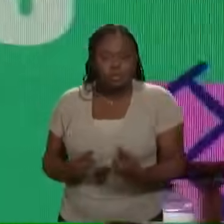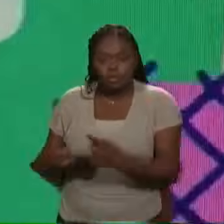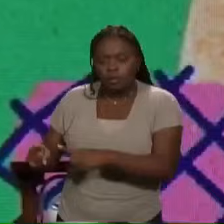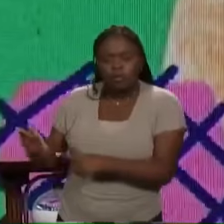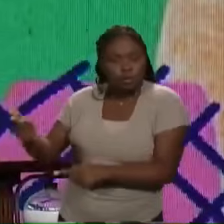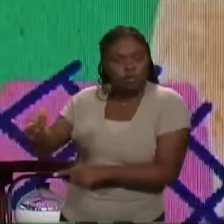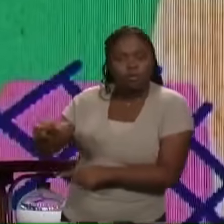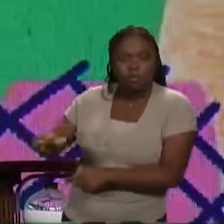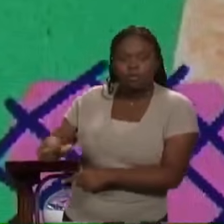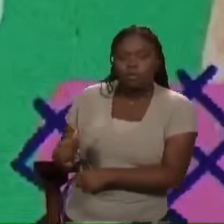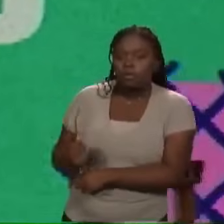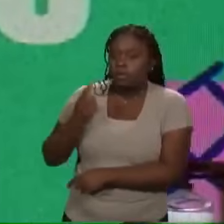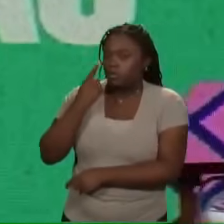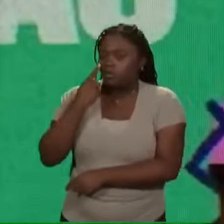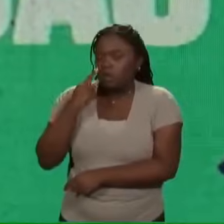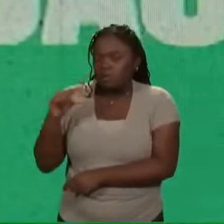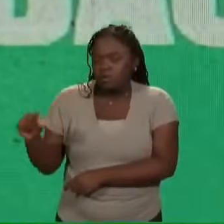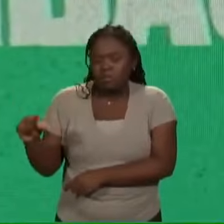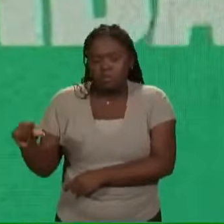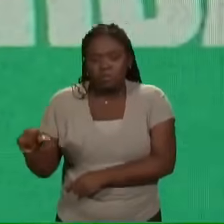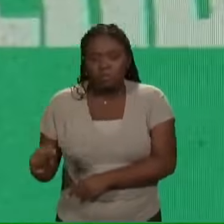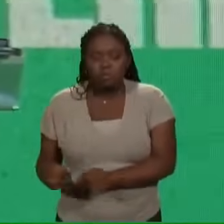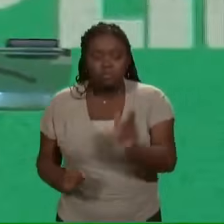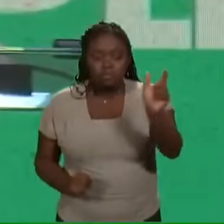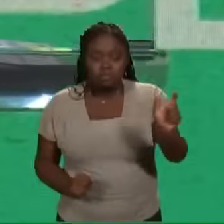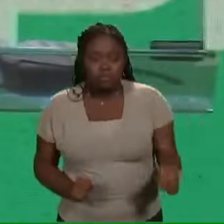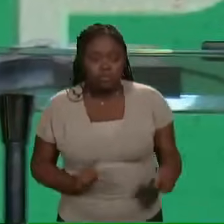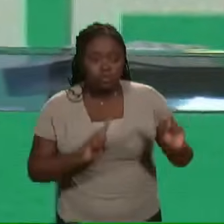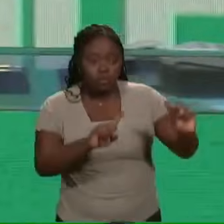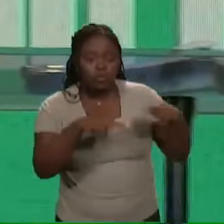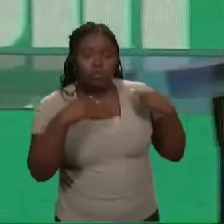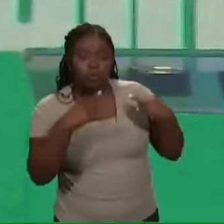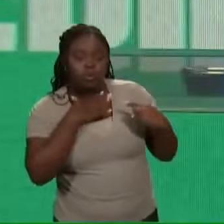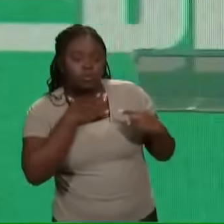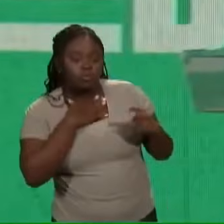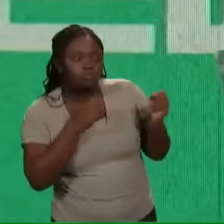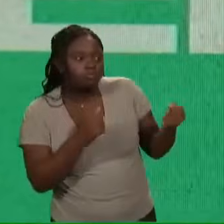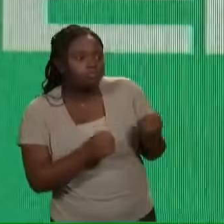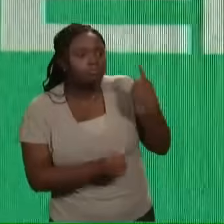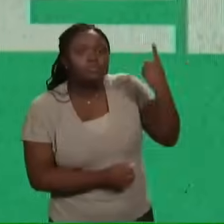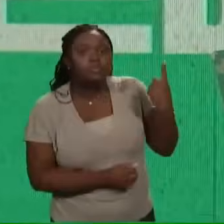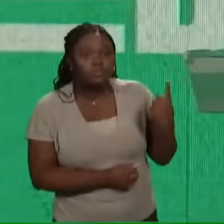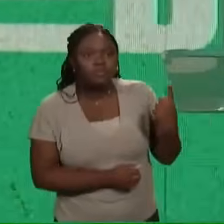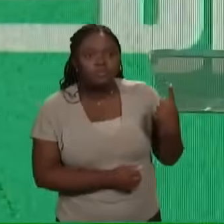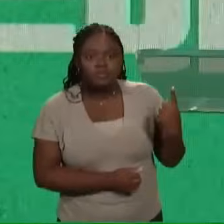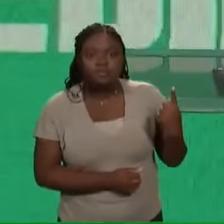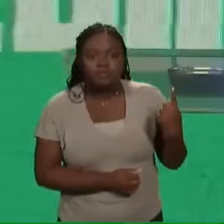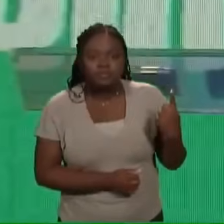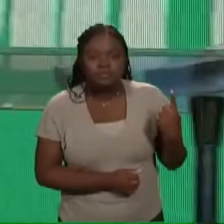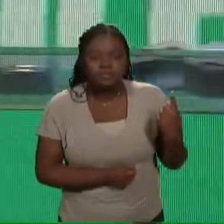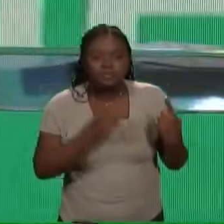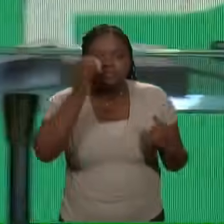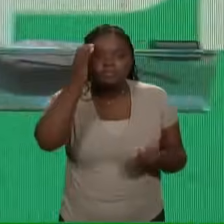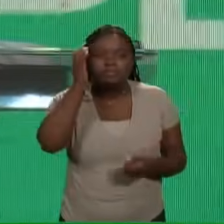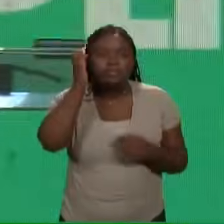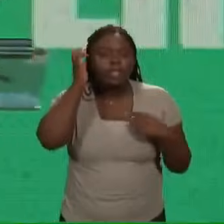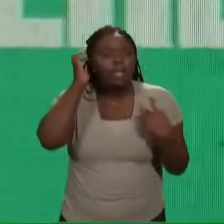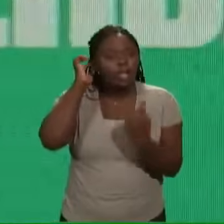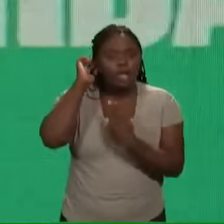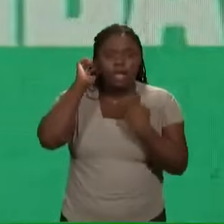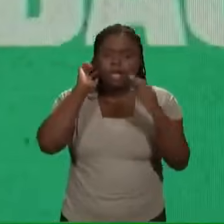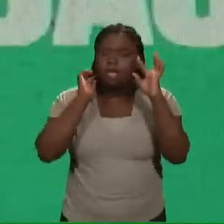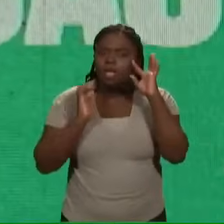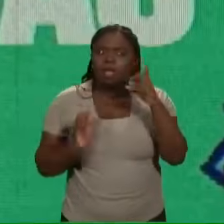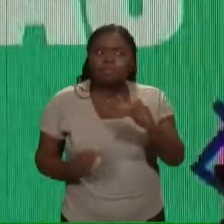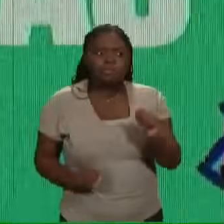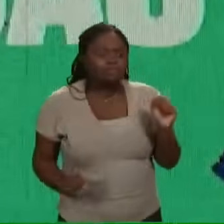outros a gente vê com uma lente mínima. O que os outros fizeram contra nós é o absurdo. E a gente acha assim que